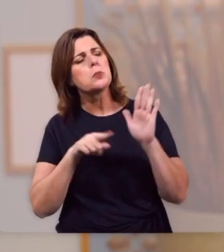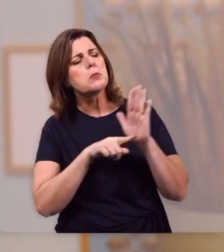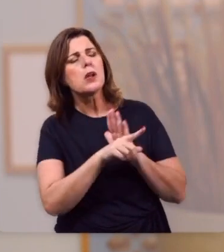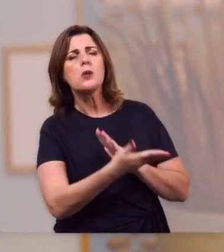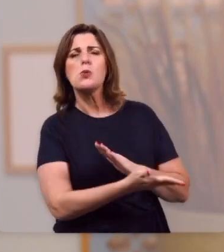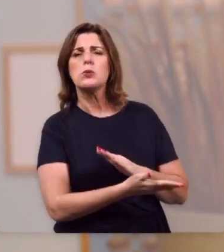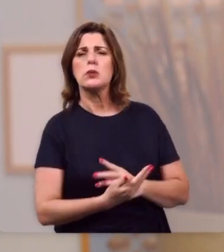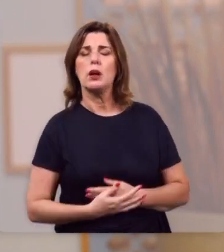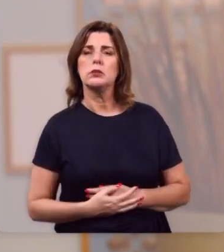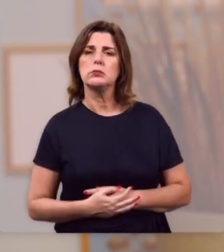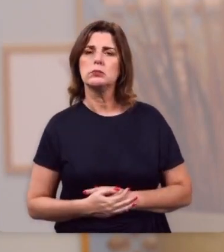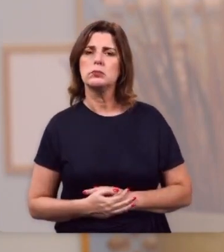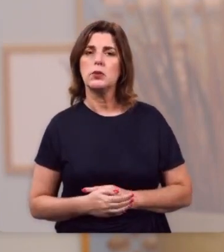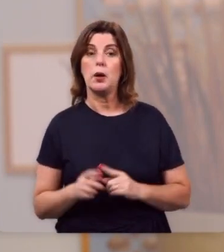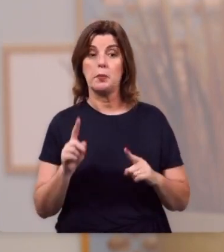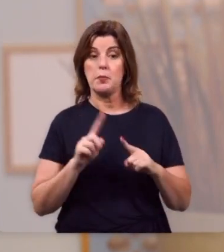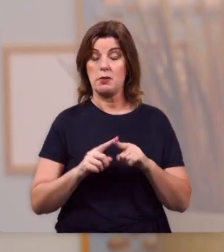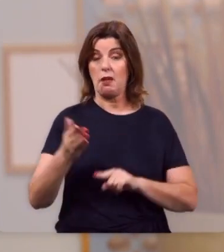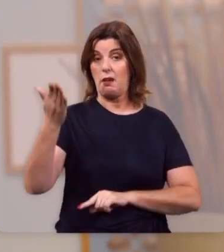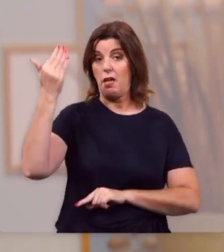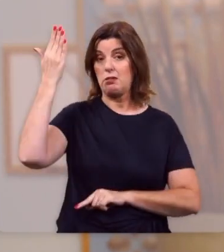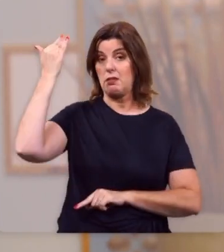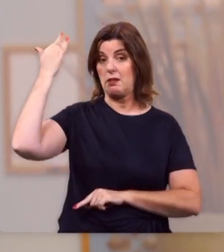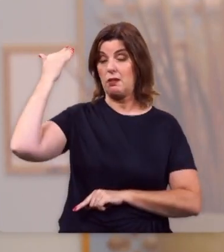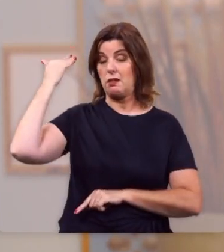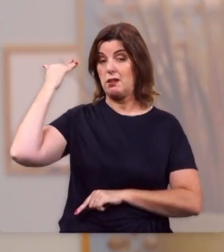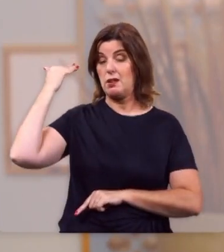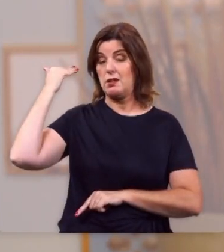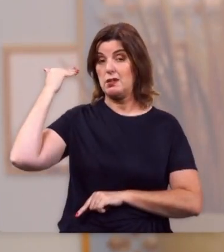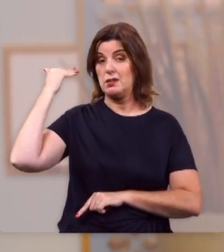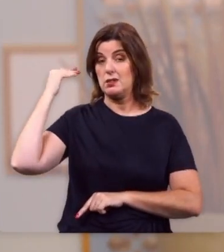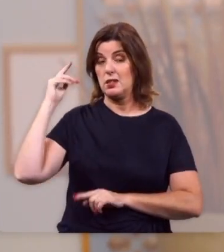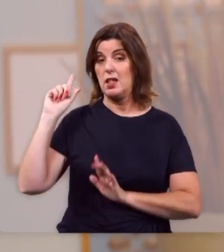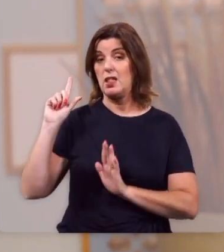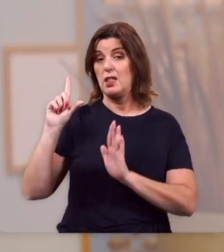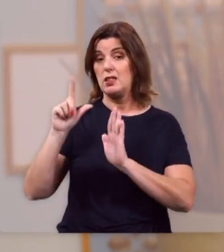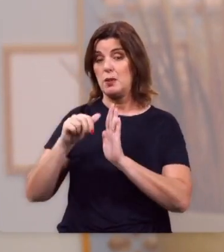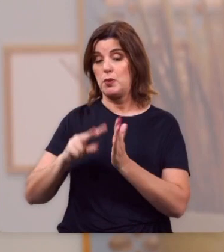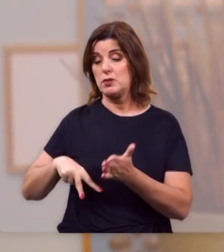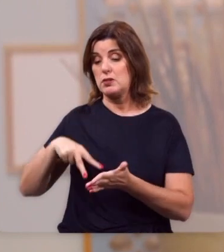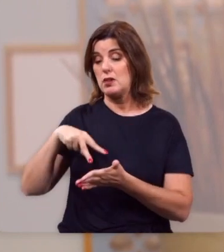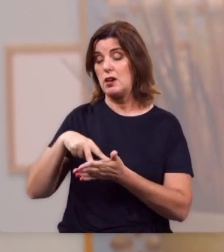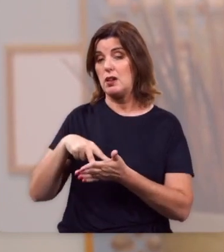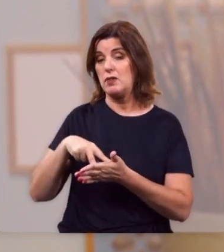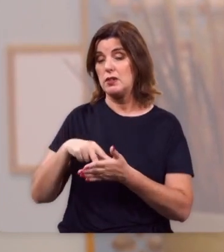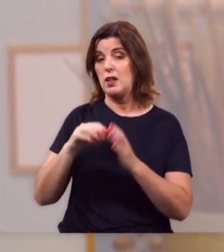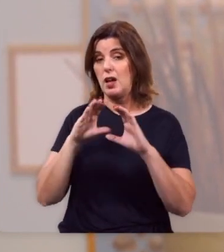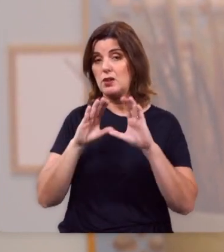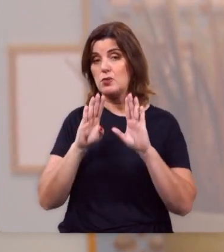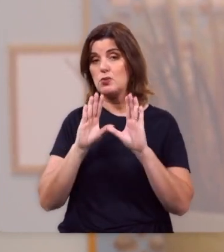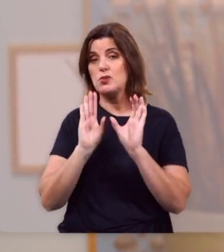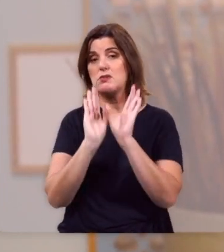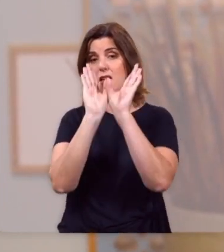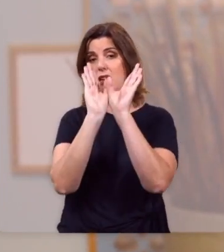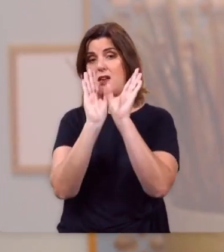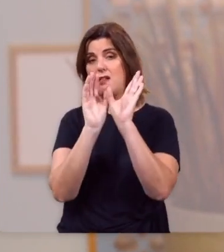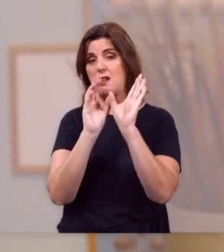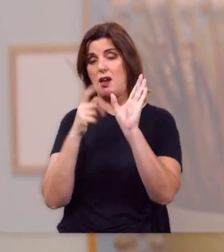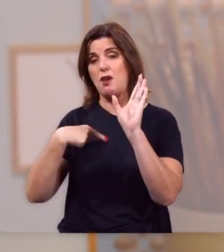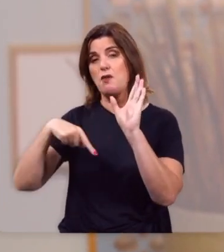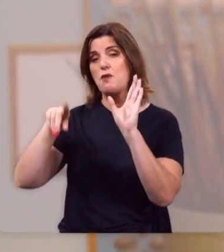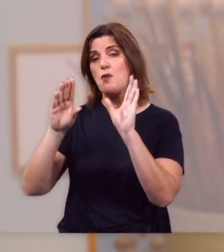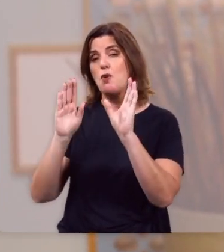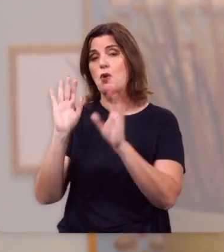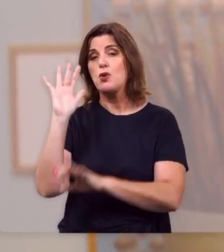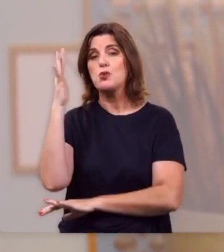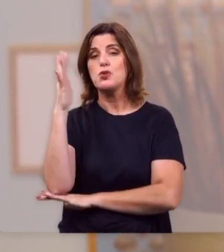pergunta? Porque lá atrás, depois que se levantaram da ceia e foram para o